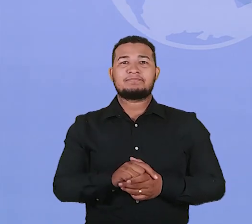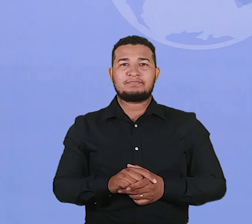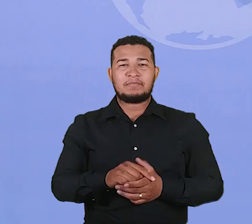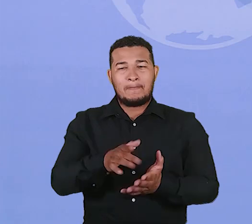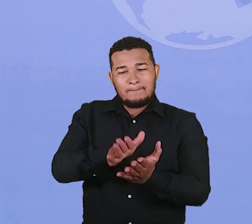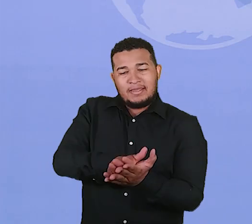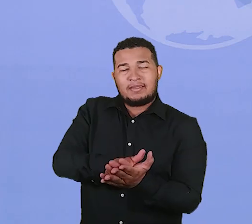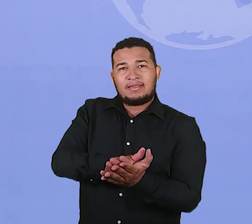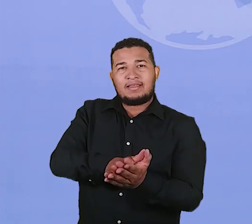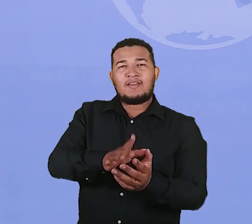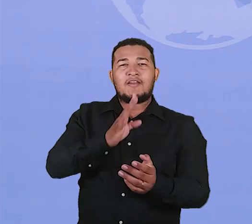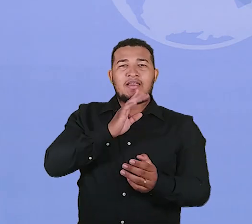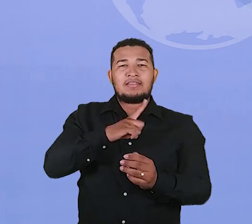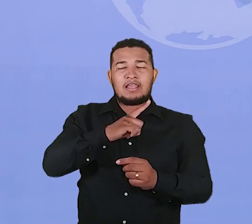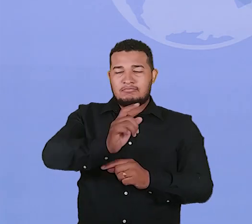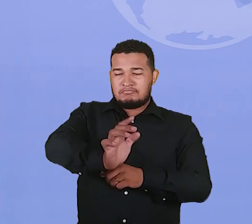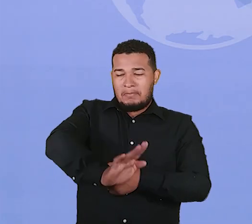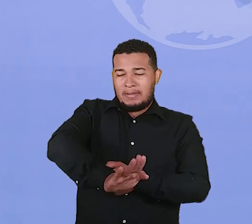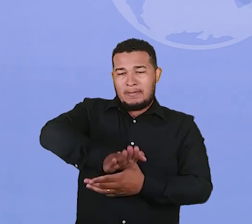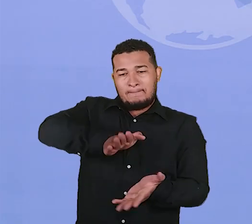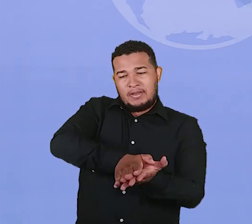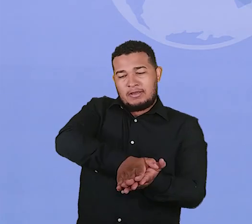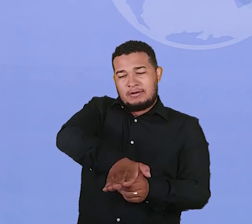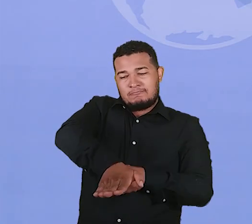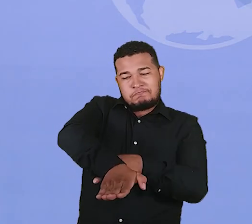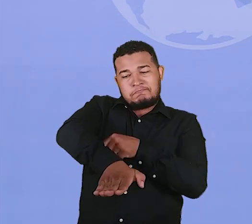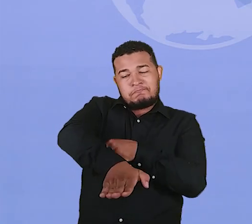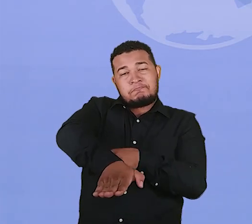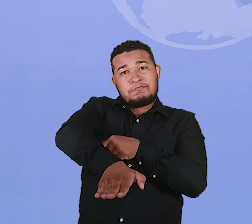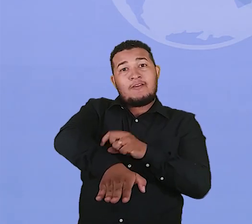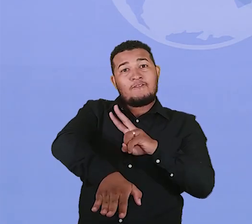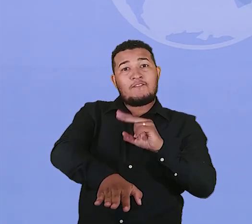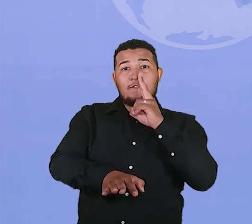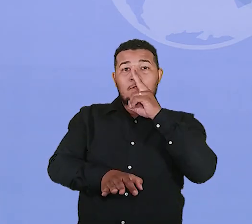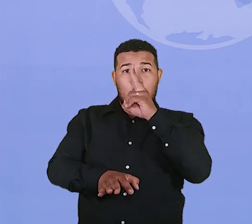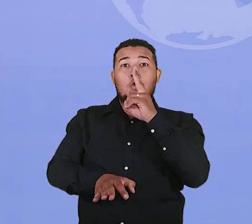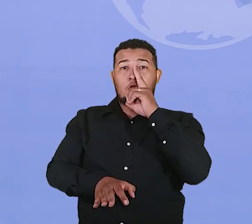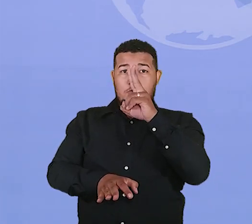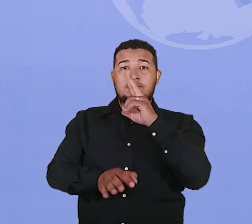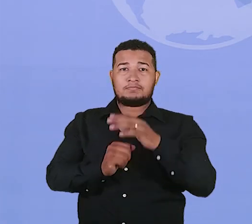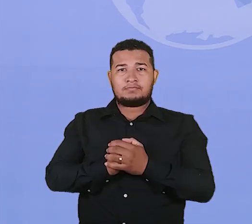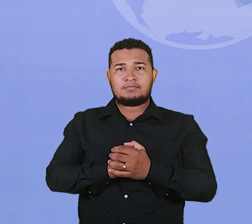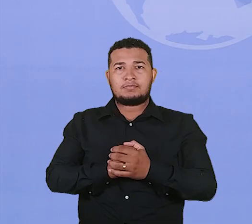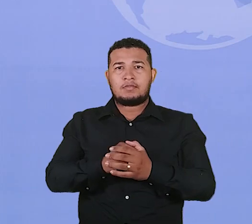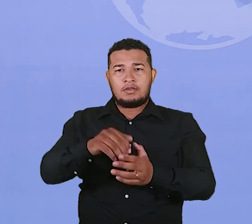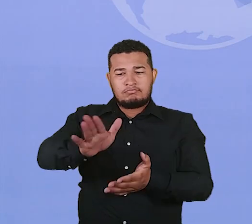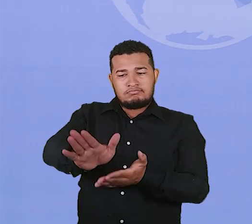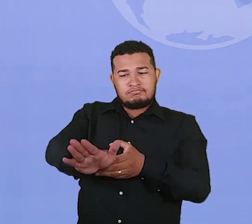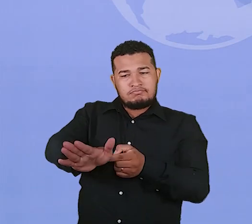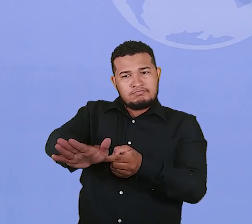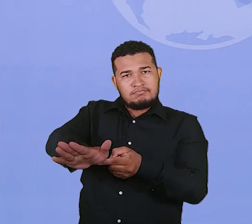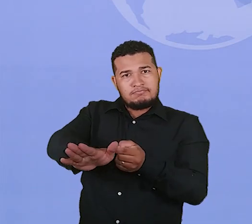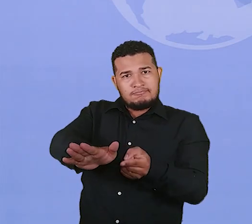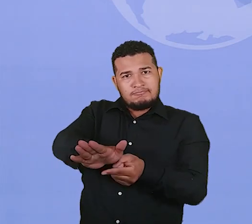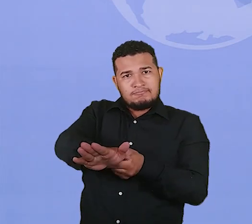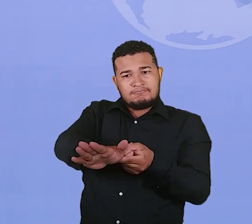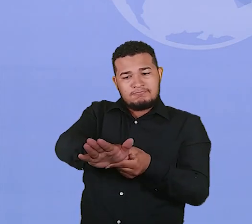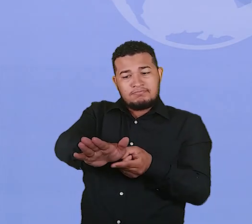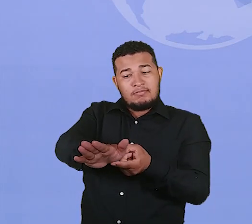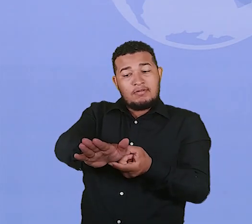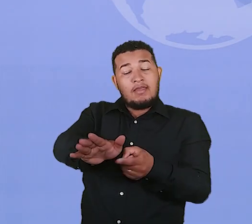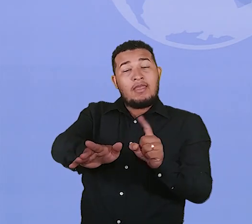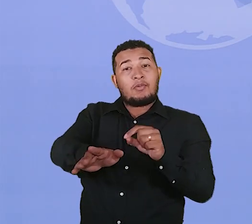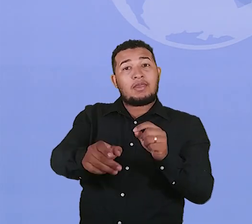tá a panturrilha sabe a panturrilha vai usar certo força tá a o calcanhar